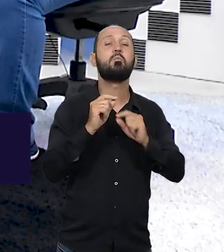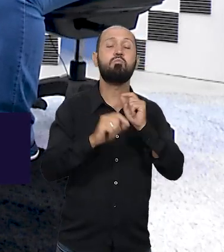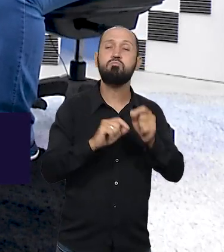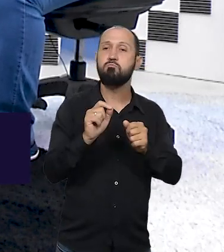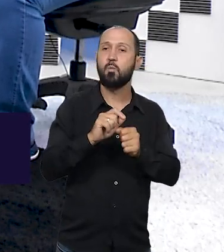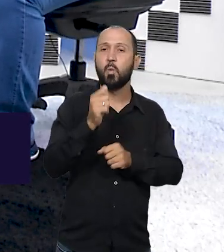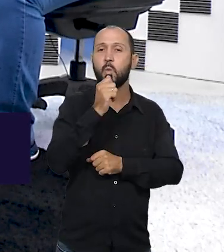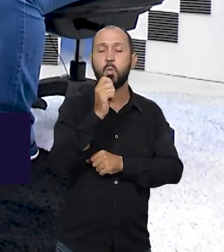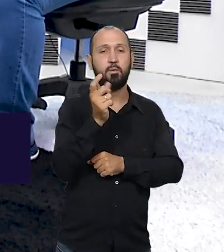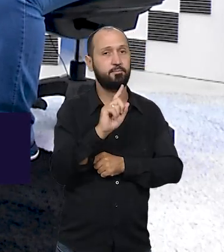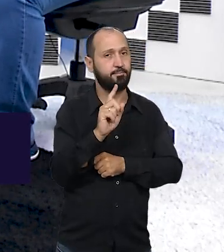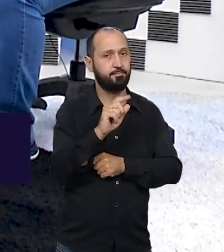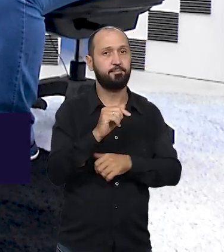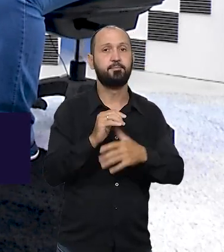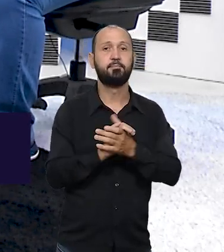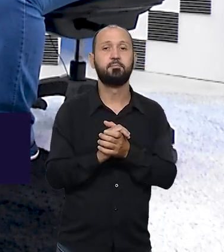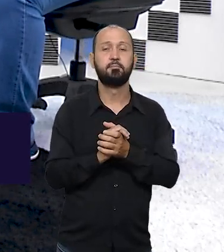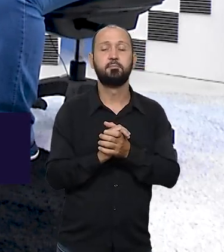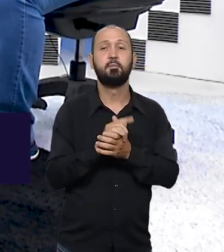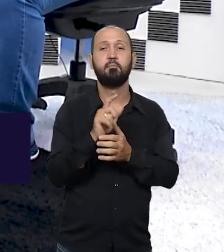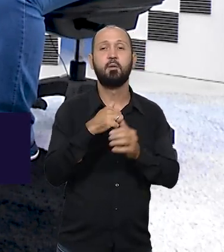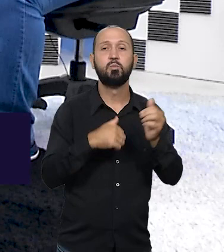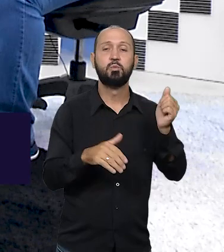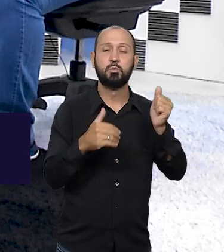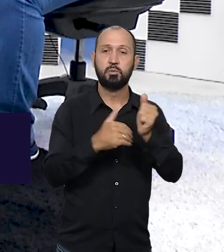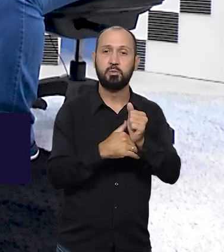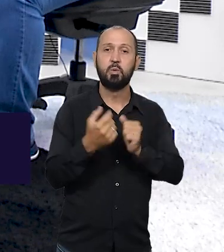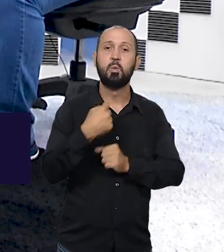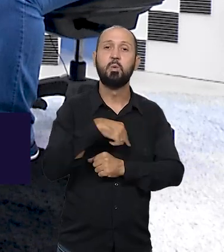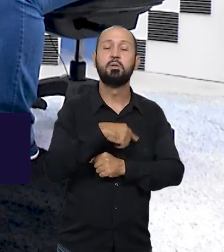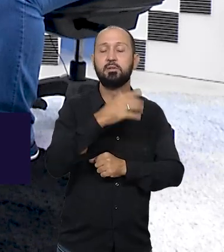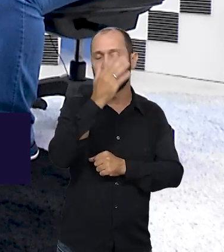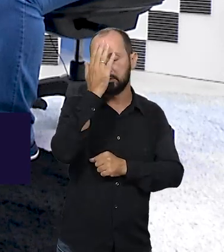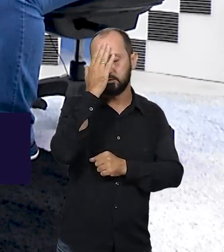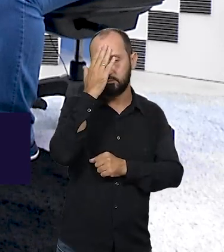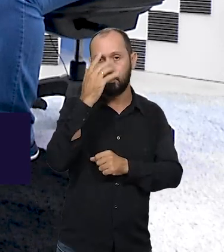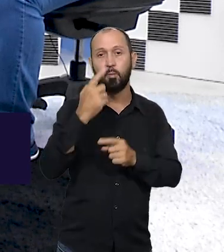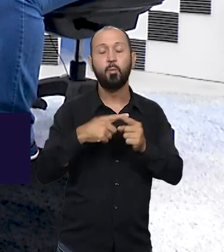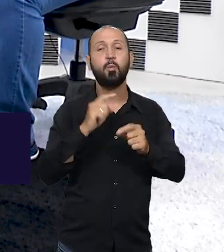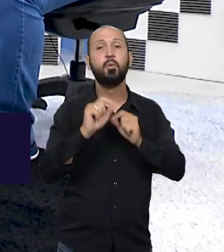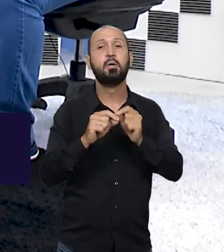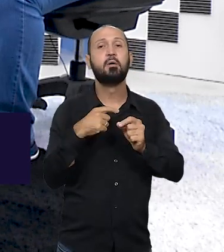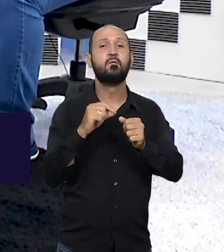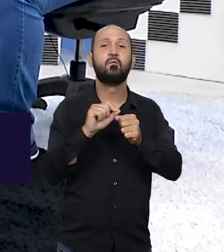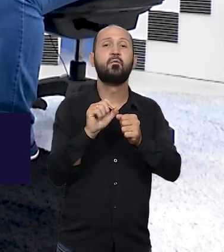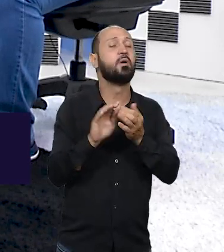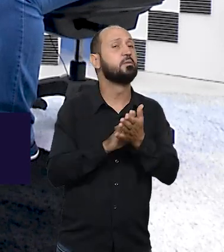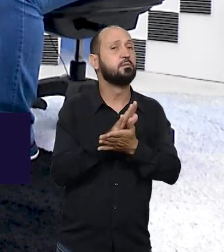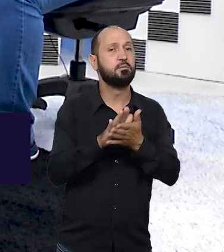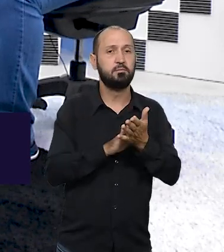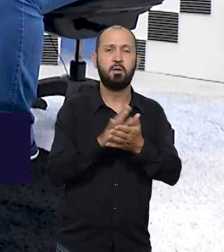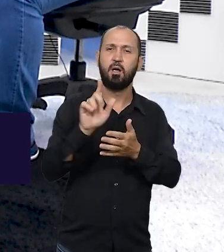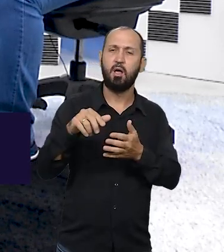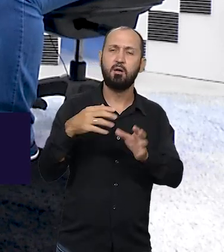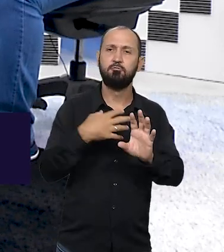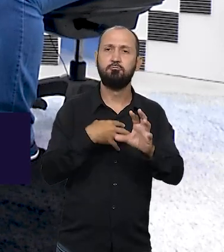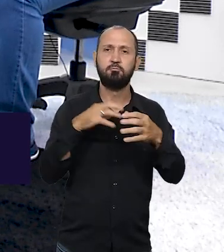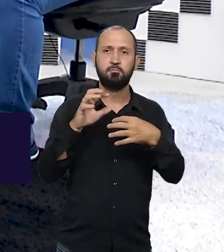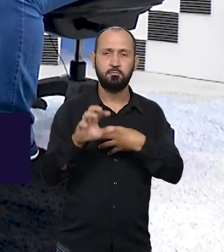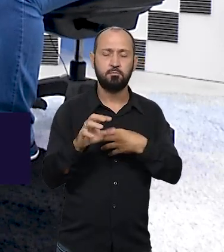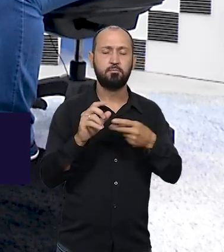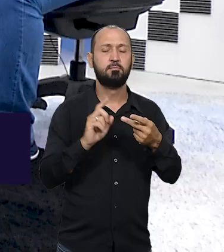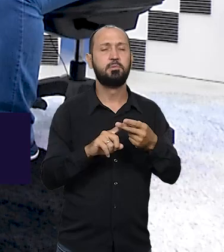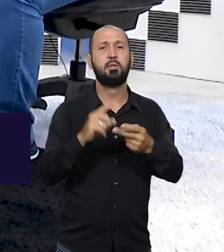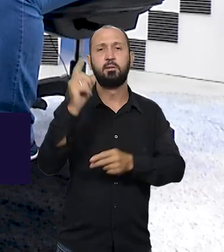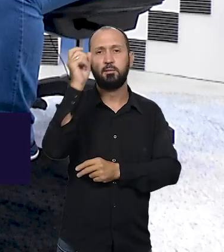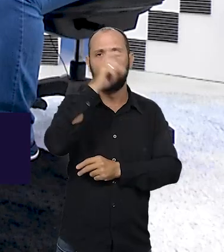qual ele não está fazendo ainda. E aí está o grande segredo nosso. Saber o motivo pelo qual ele não está fazendo. É um motivo